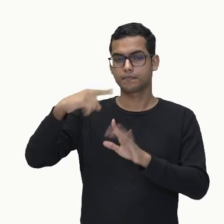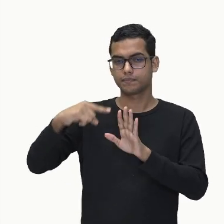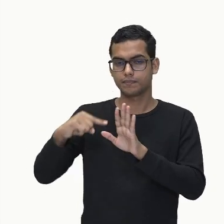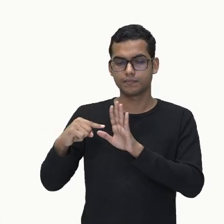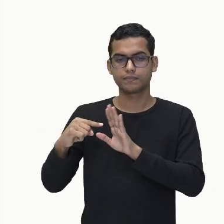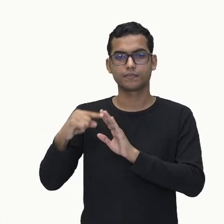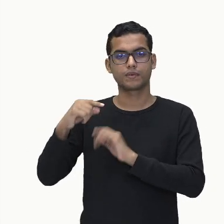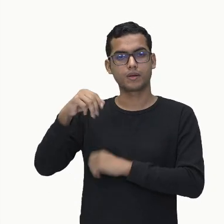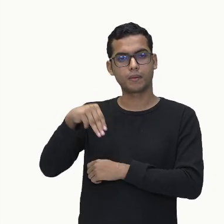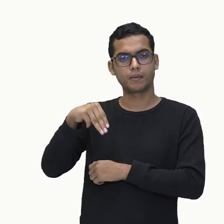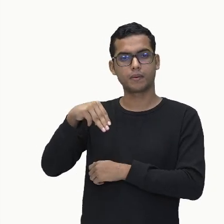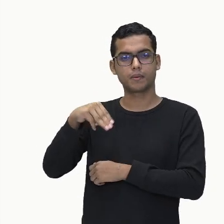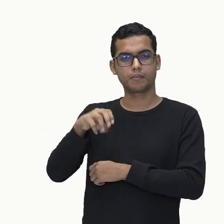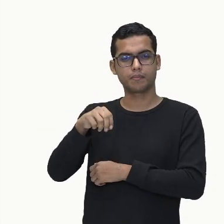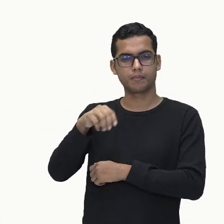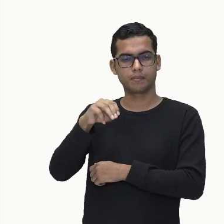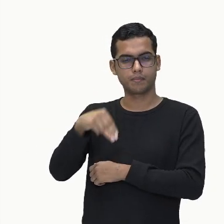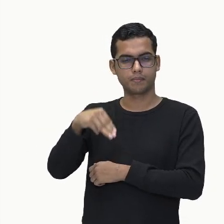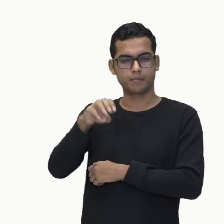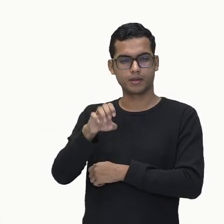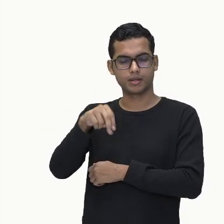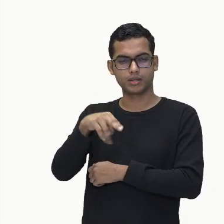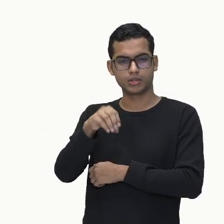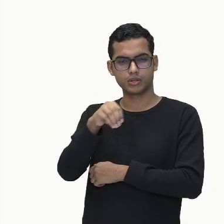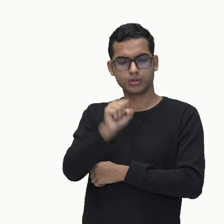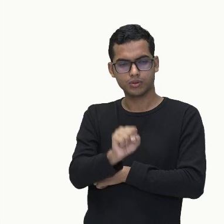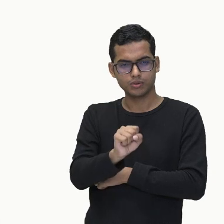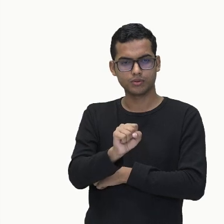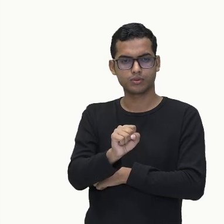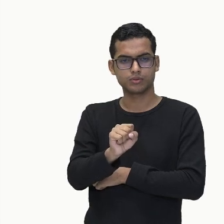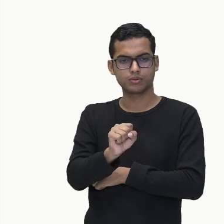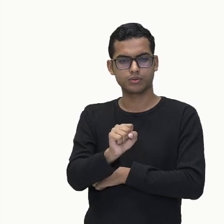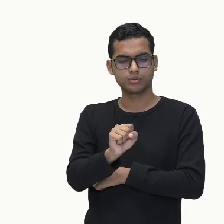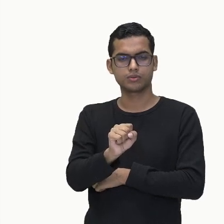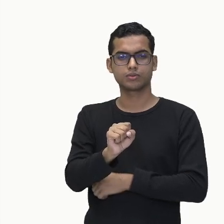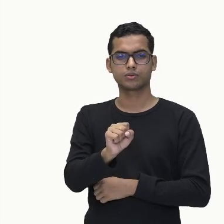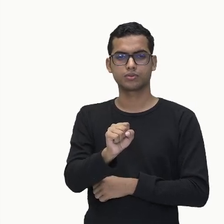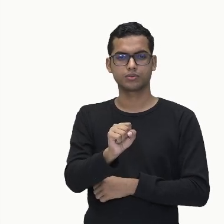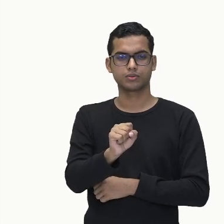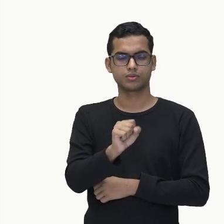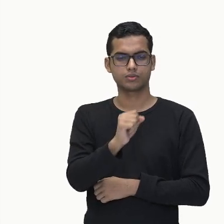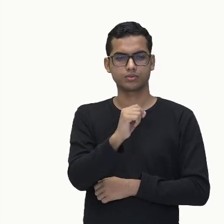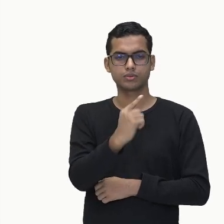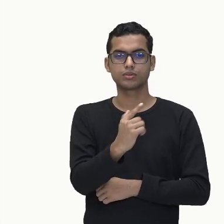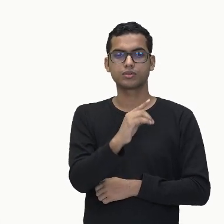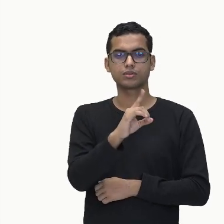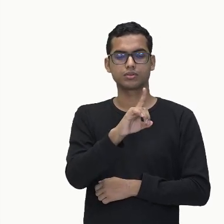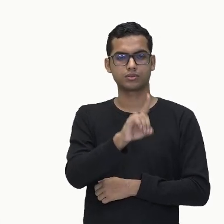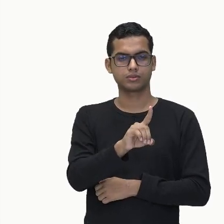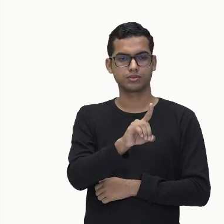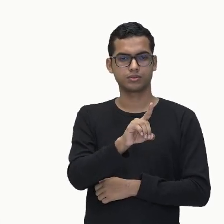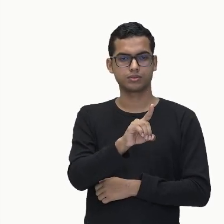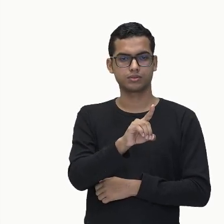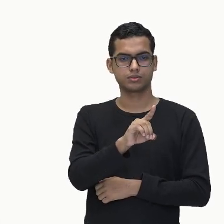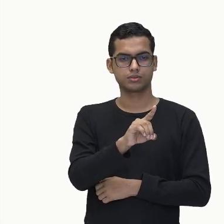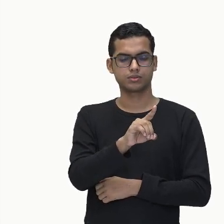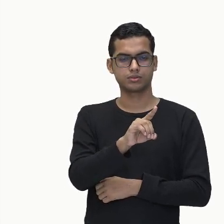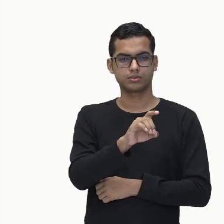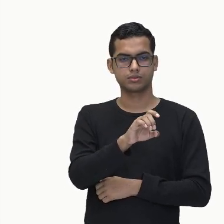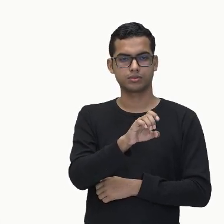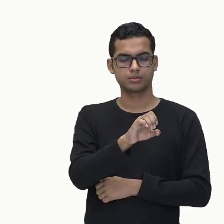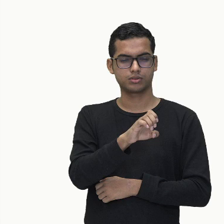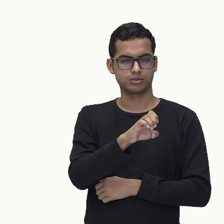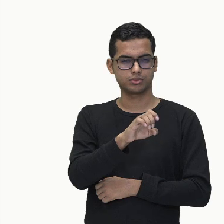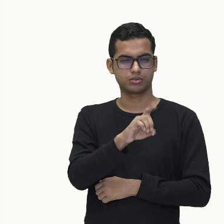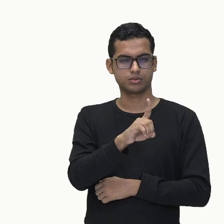E10 ah e não perdão são las 3 Men 10 ou seja 3 horas menos 10 tirando